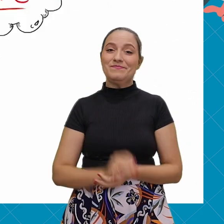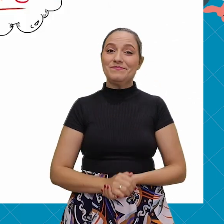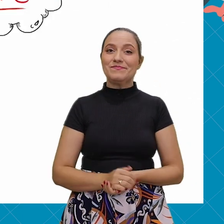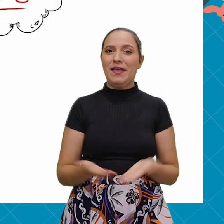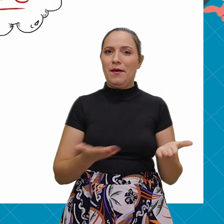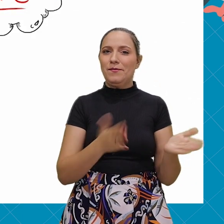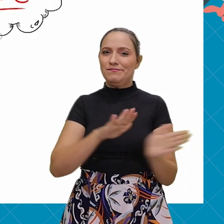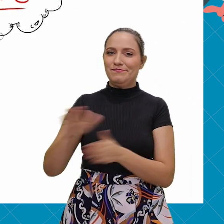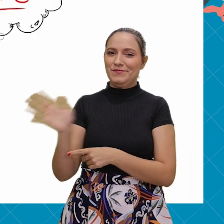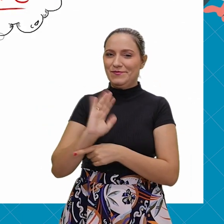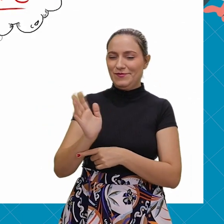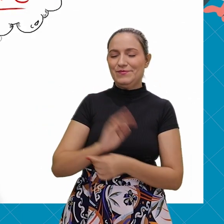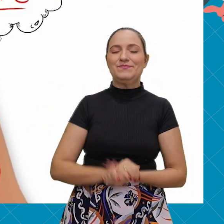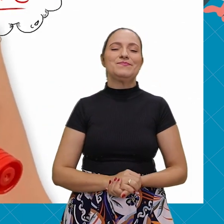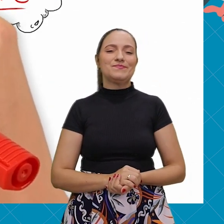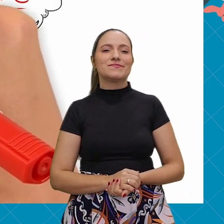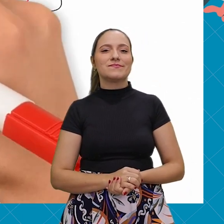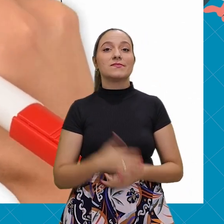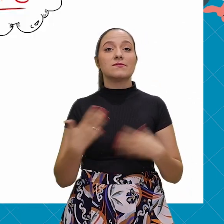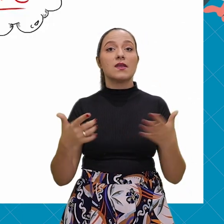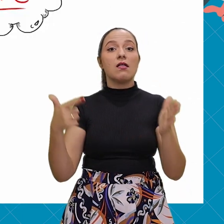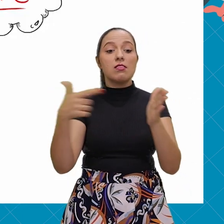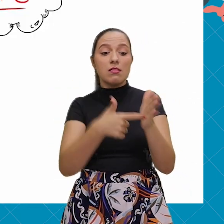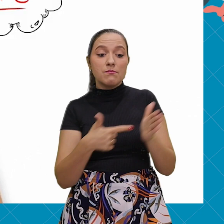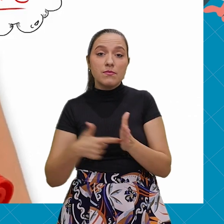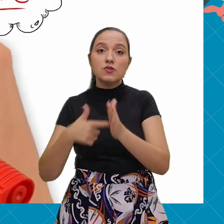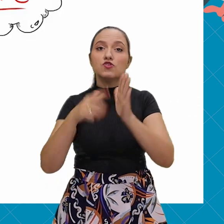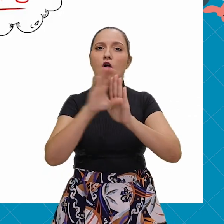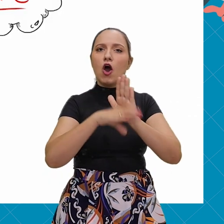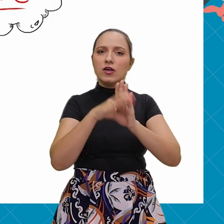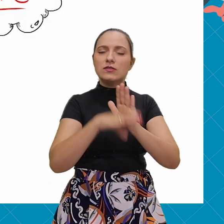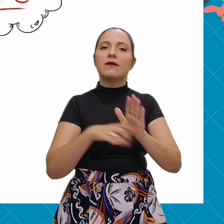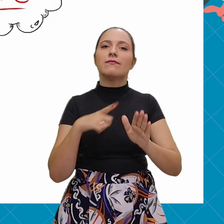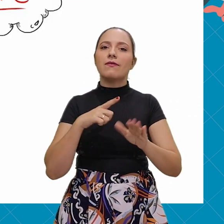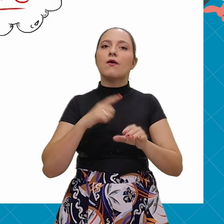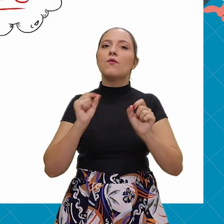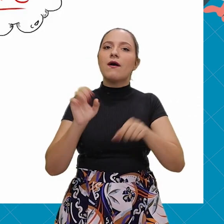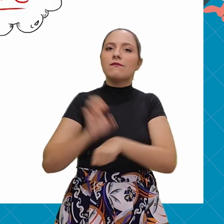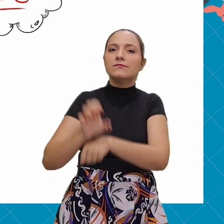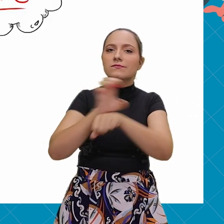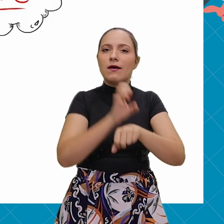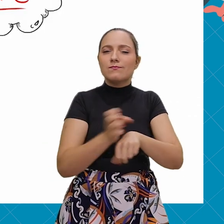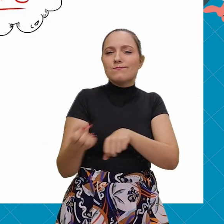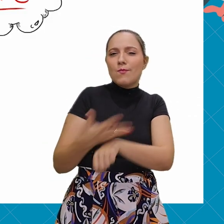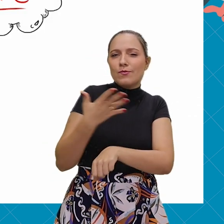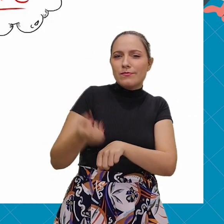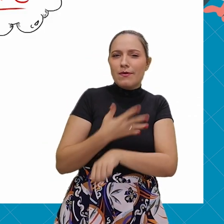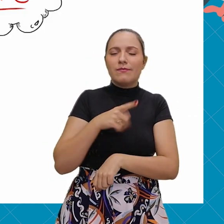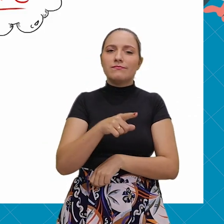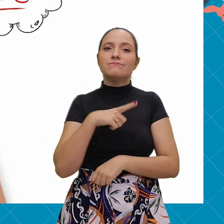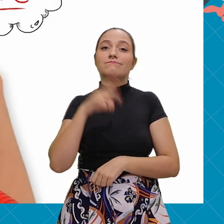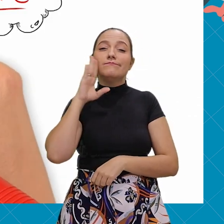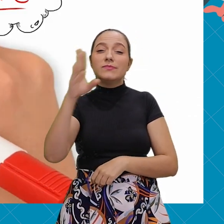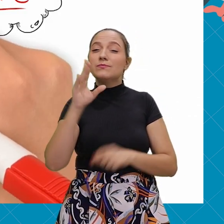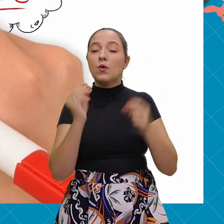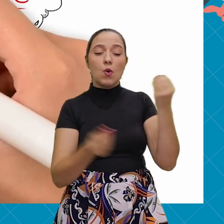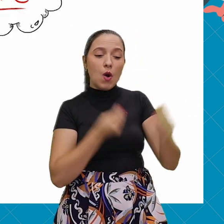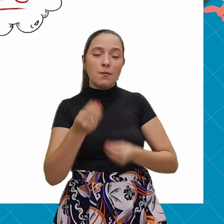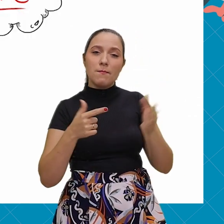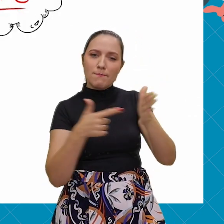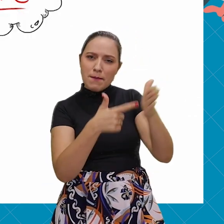do vídeo. Bom, o conceito de limite vai ganhar destaque com a consolidação dos estados modernos, tendo como principal função